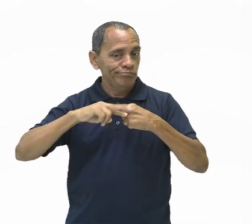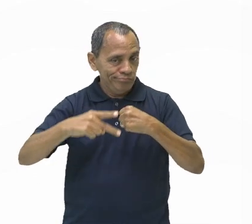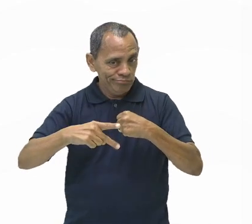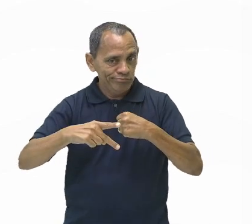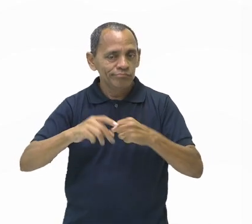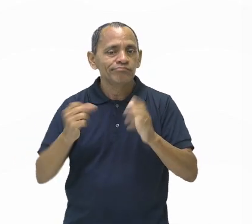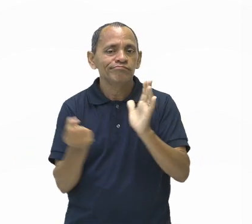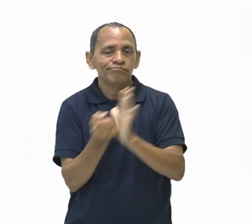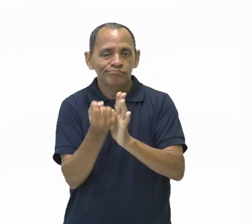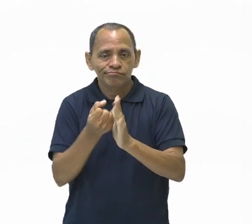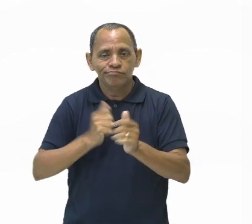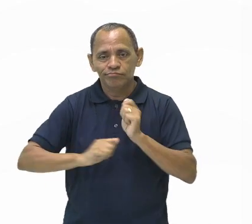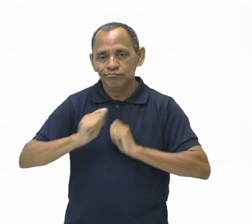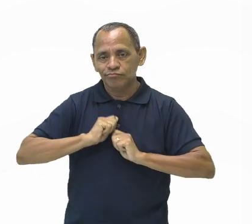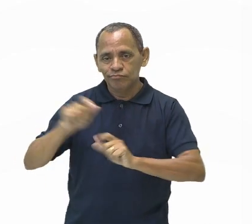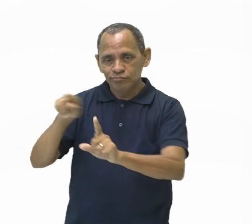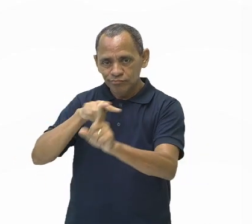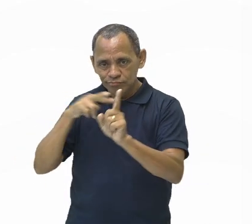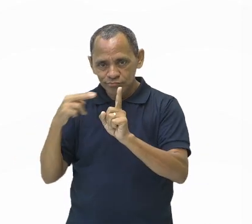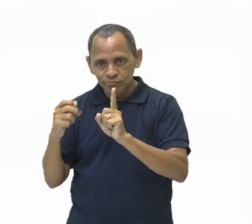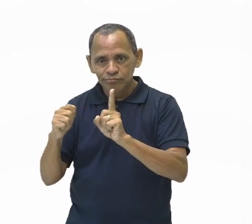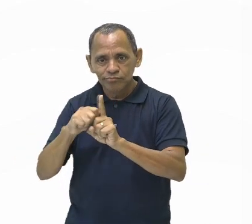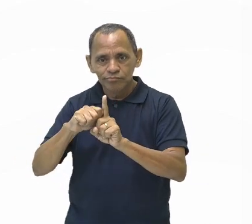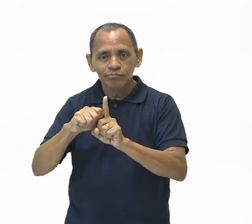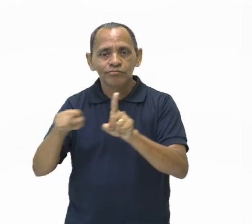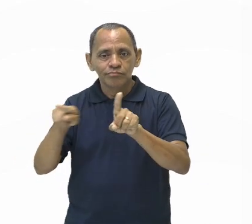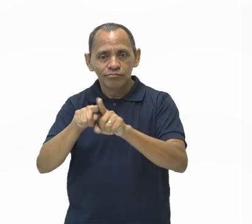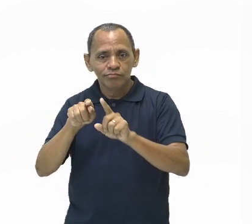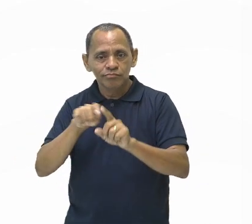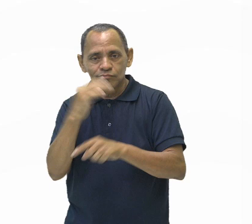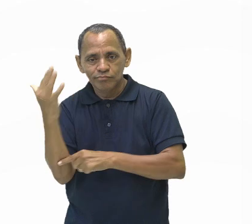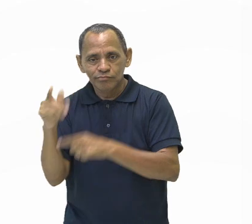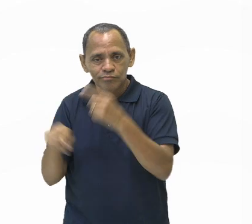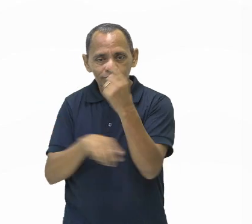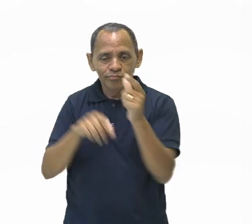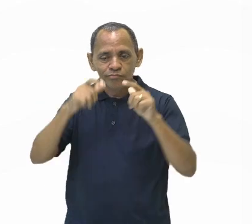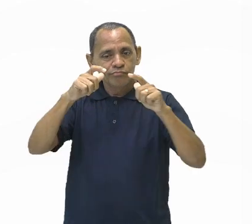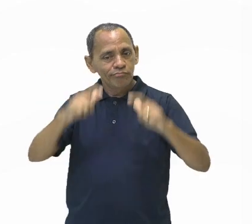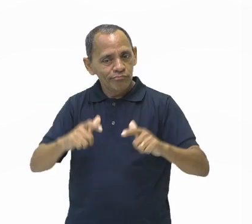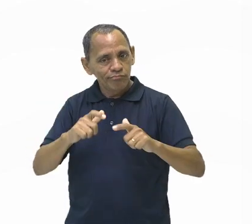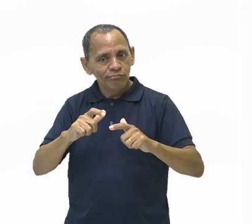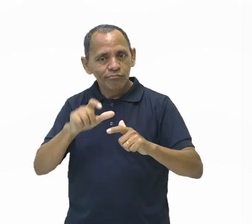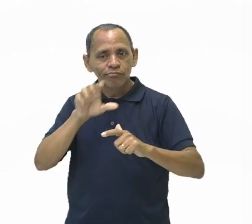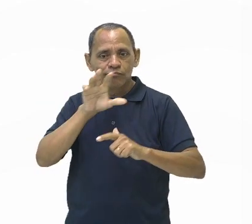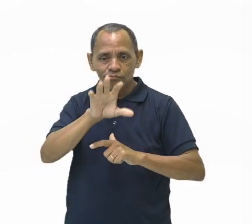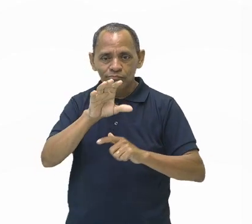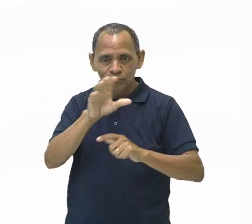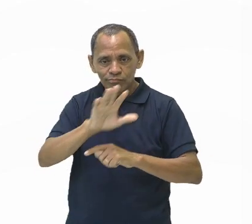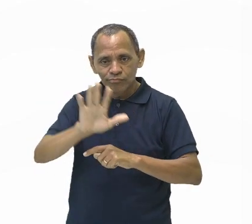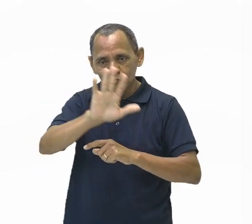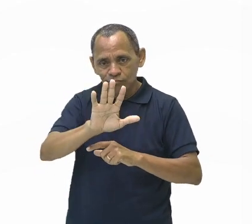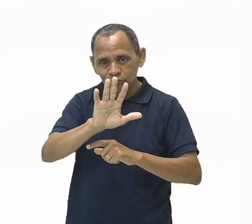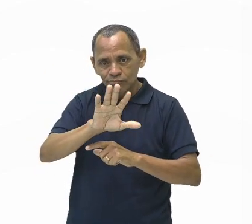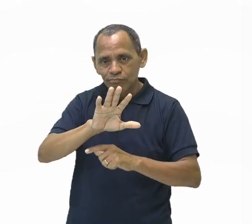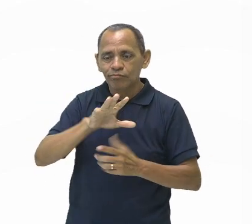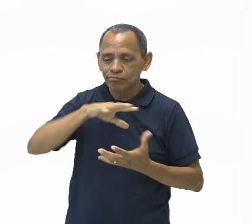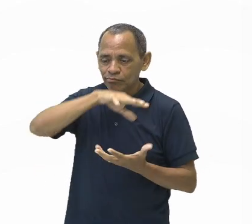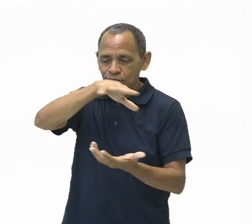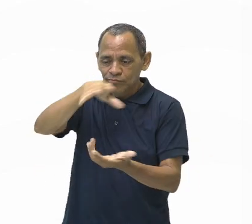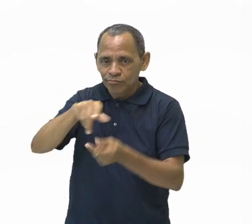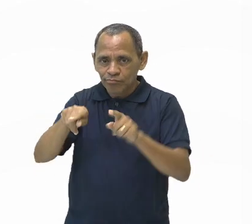impactos econômicos e socioambientais em âmbito local, regional, nacional e